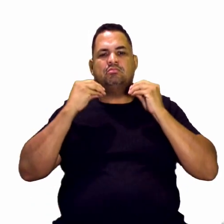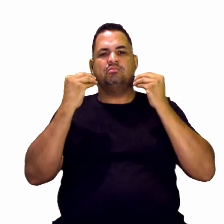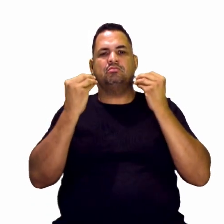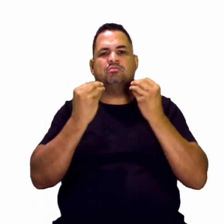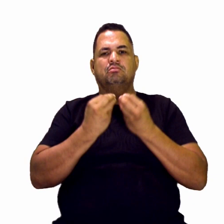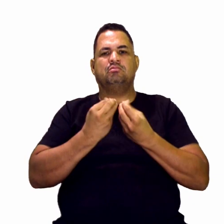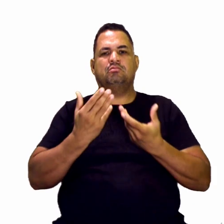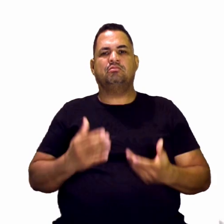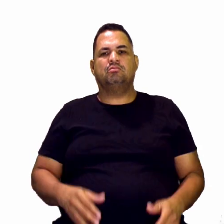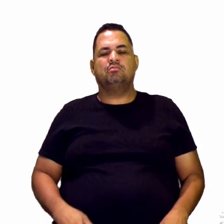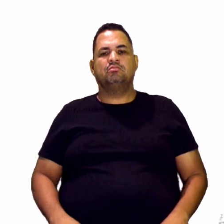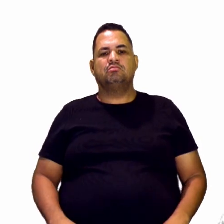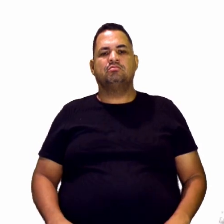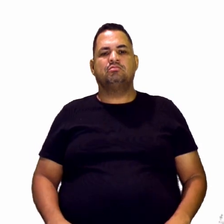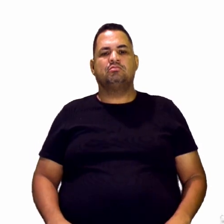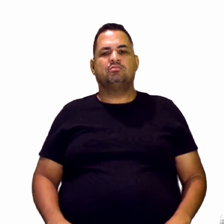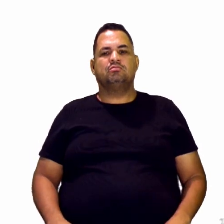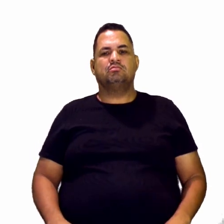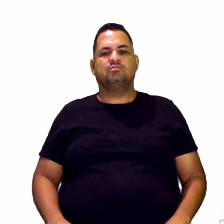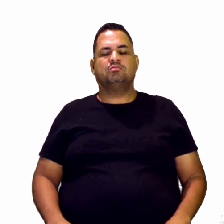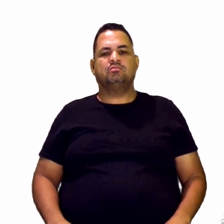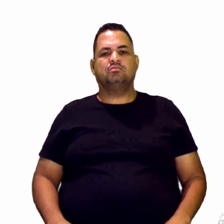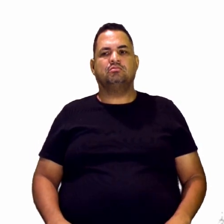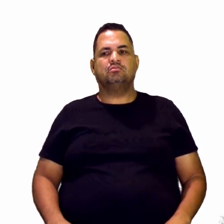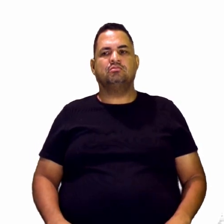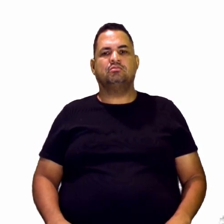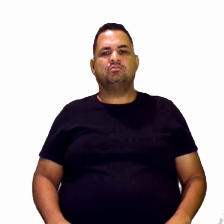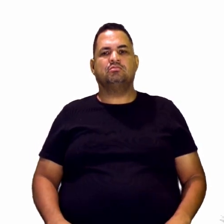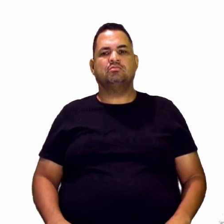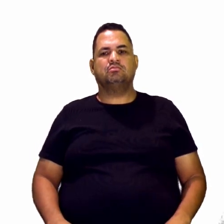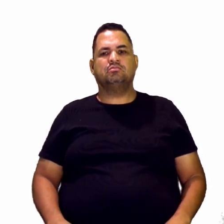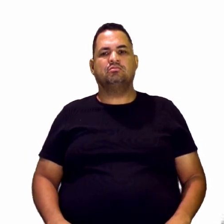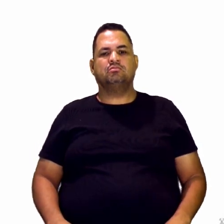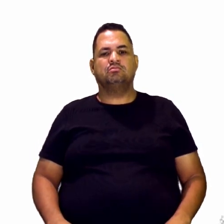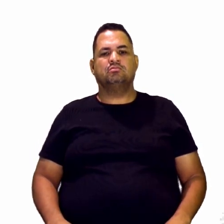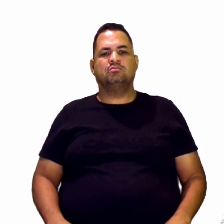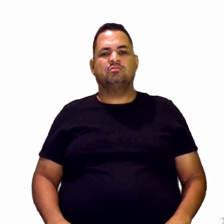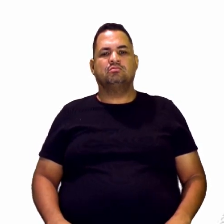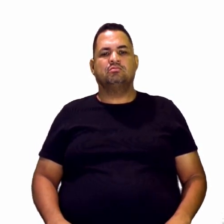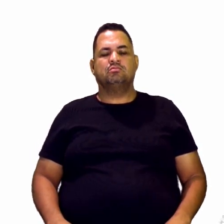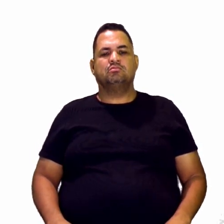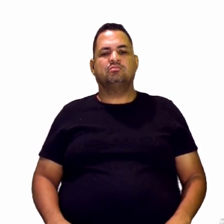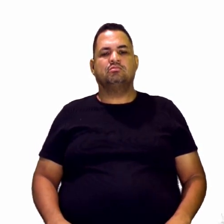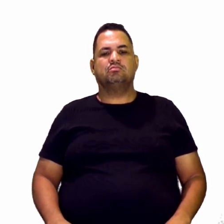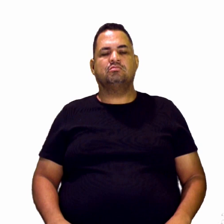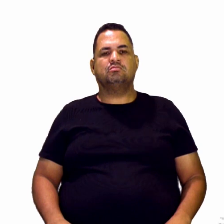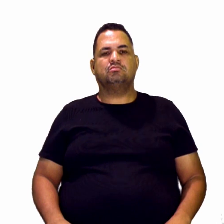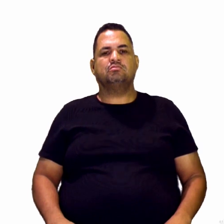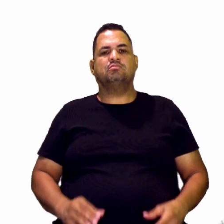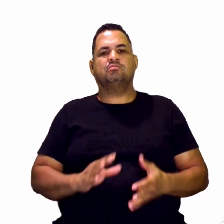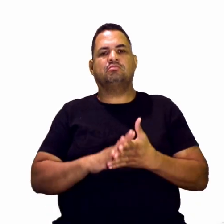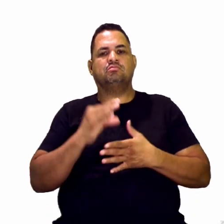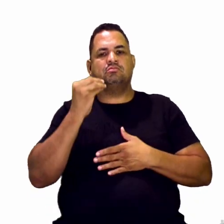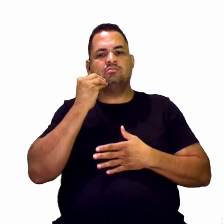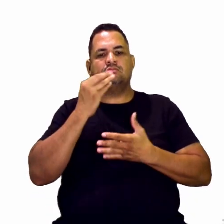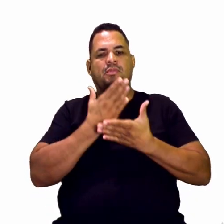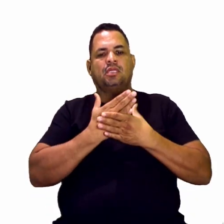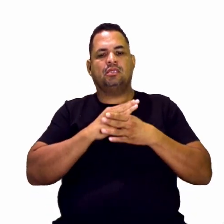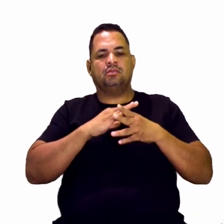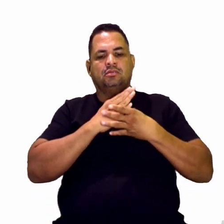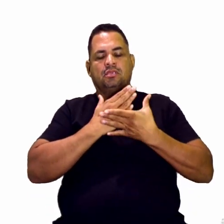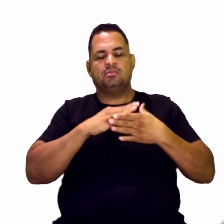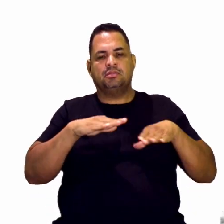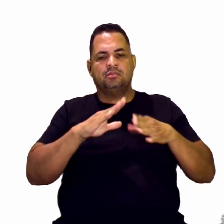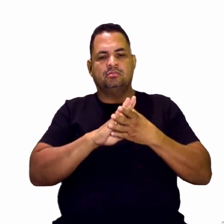substâncias, entendeu? Então, é isso. A fagocitose, ela vai dar jeito, né? Vai tentar neutralizar partículas